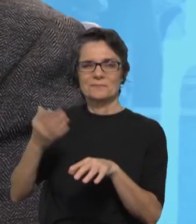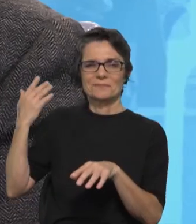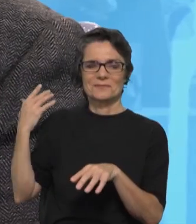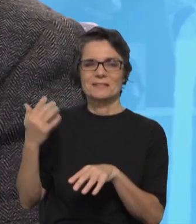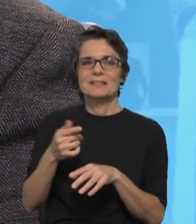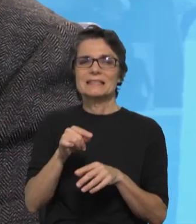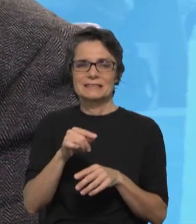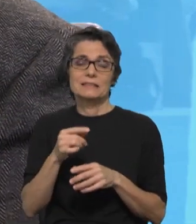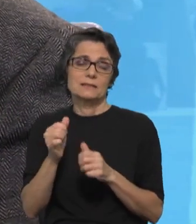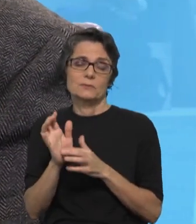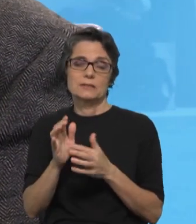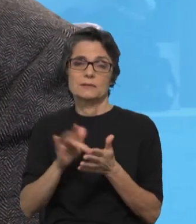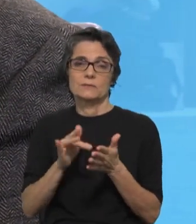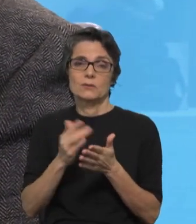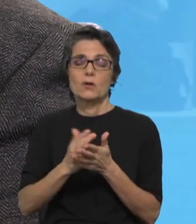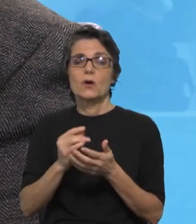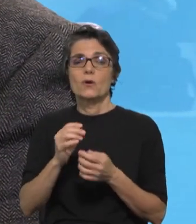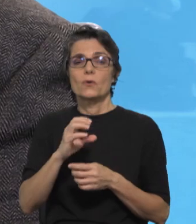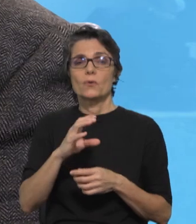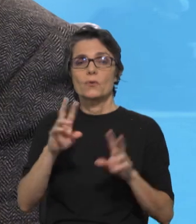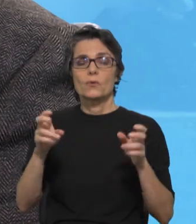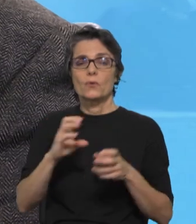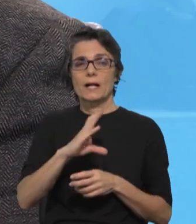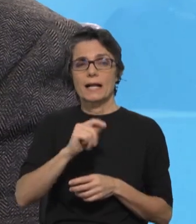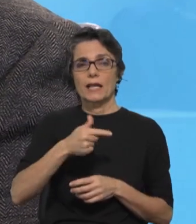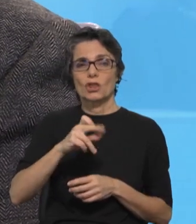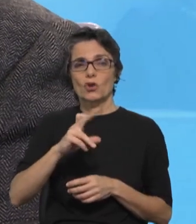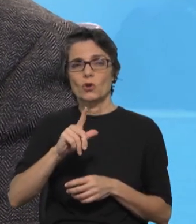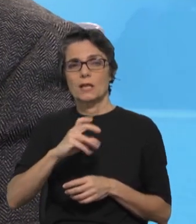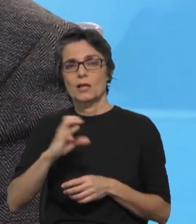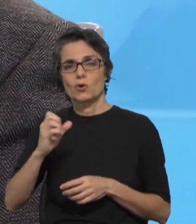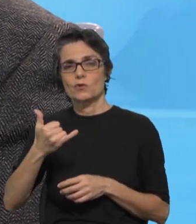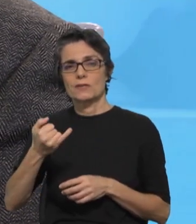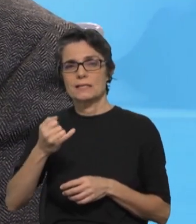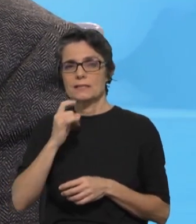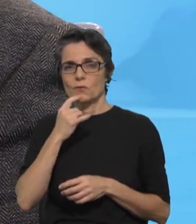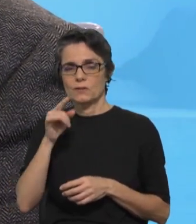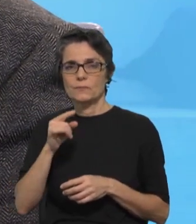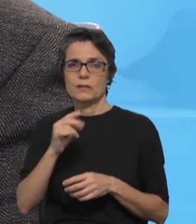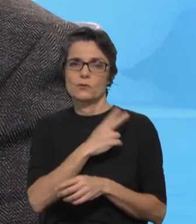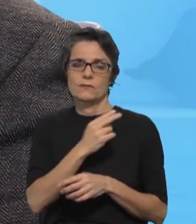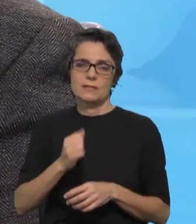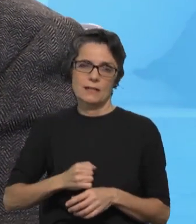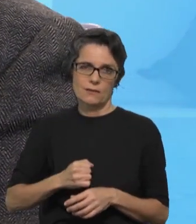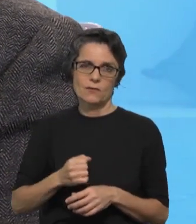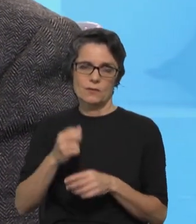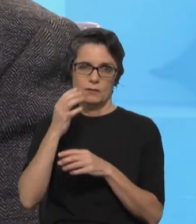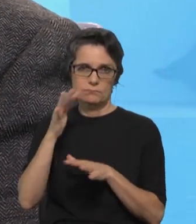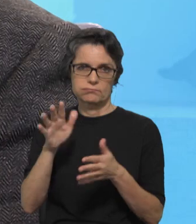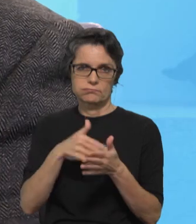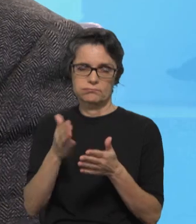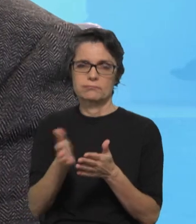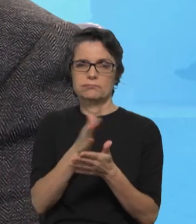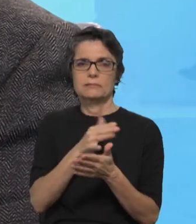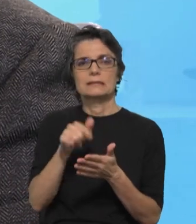o 25 de Abril, que é um número especial daquela revista da Universidade Católica, Povos e Culturas,